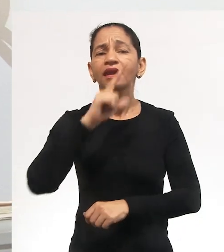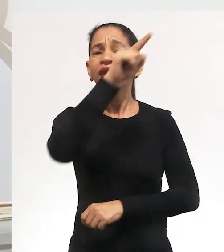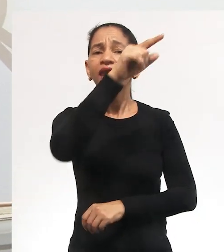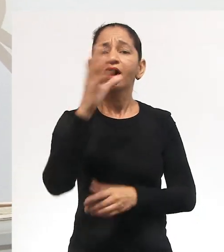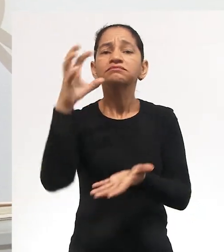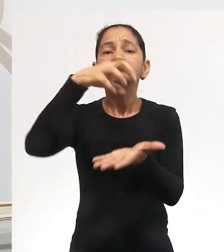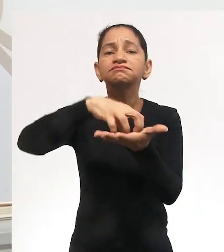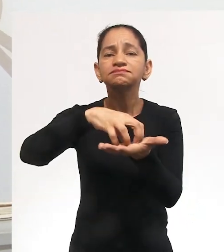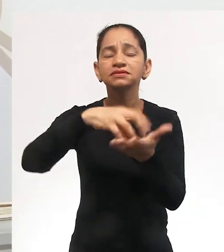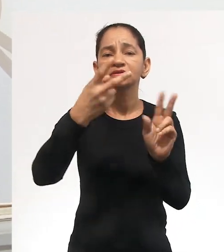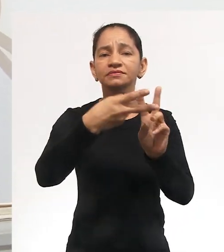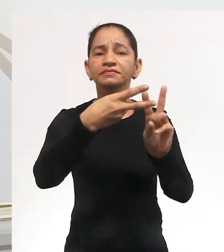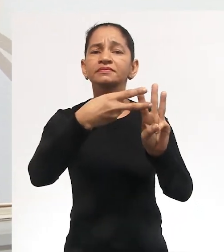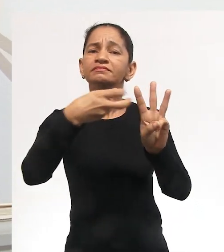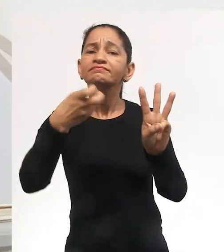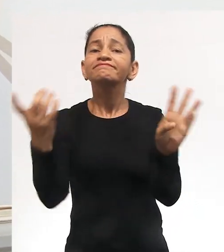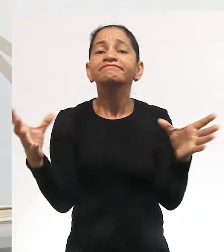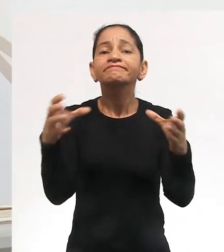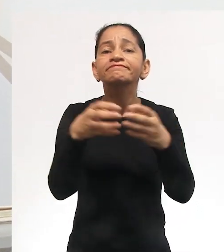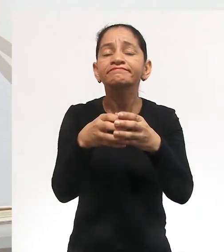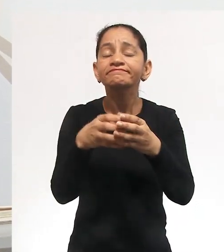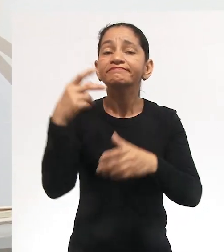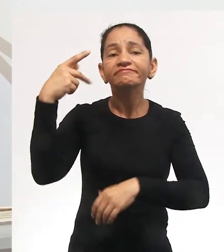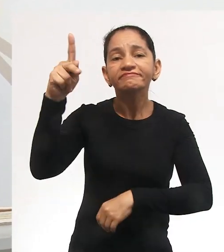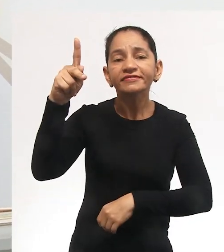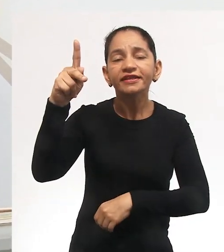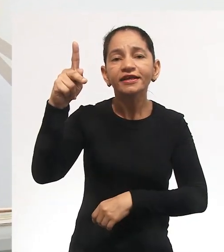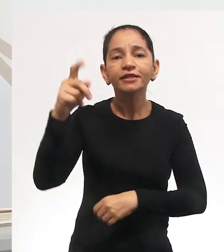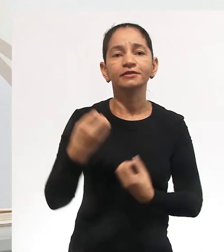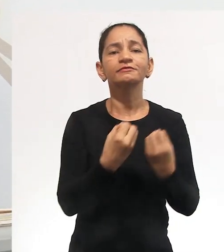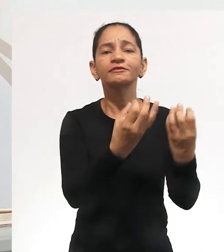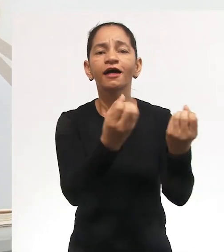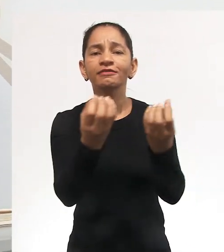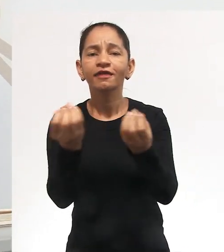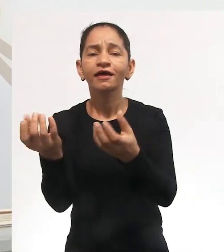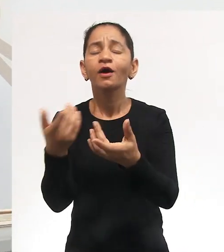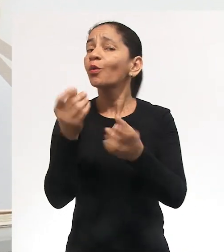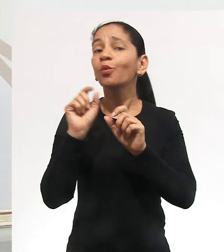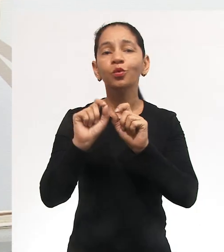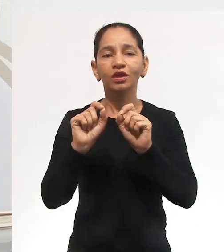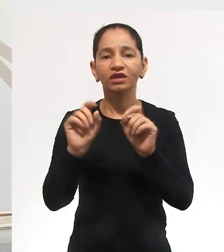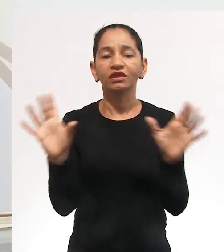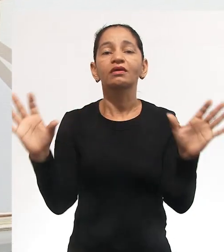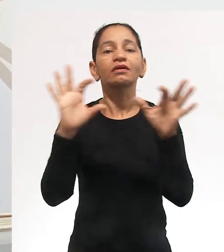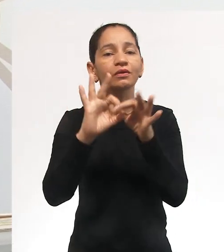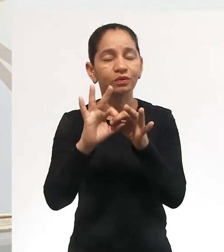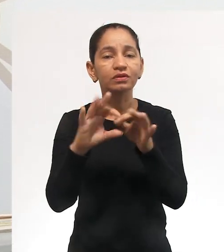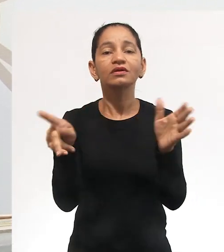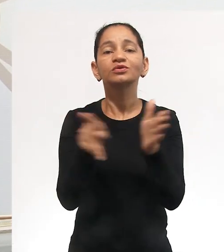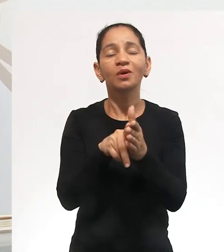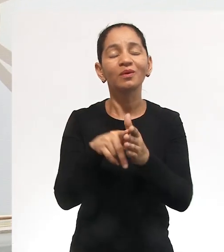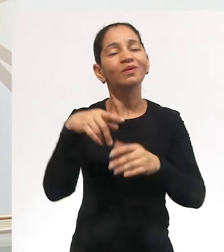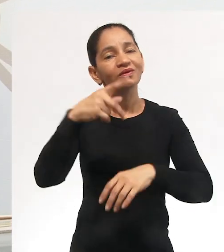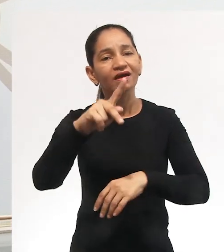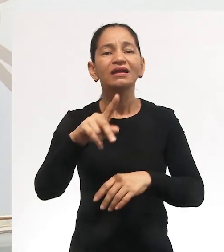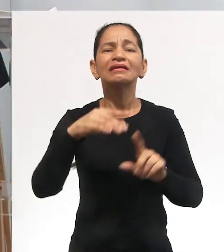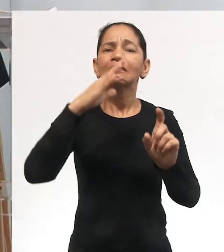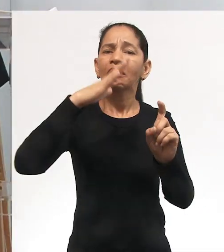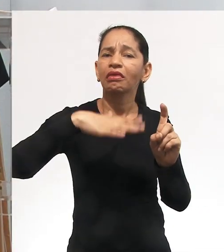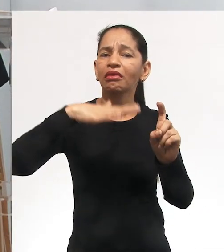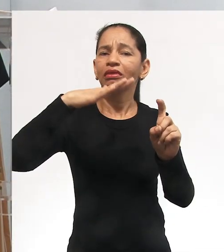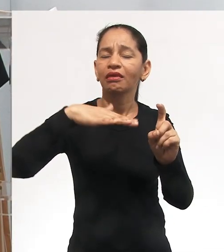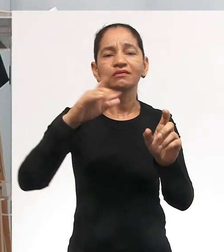de levar esse contexto cultural aos estudantes e também uma proposta de